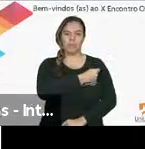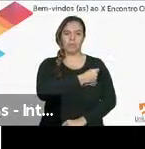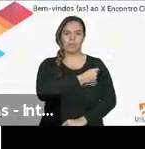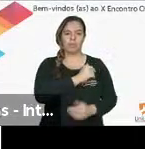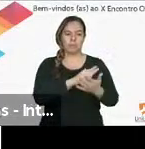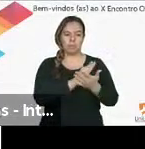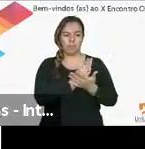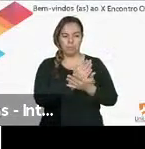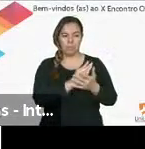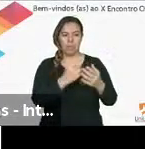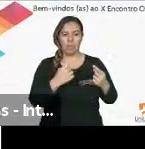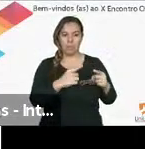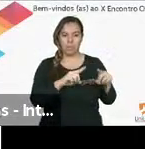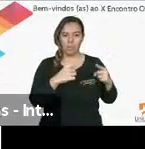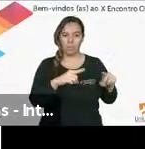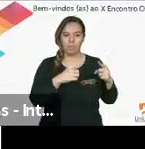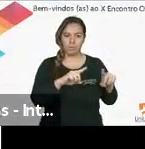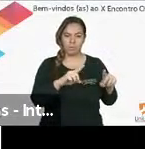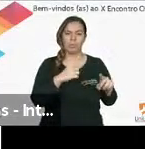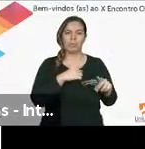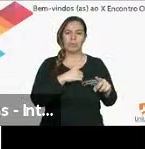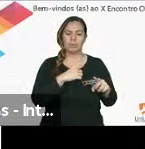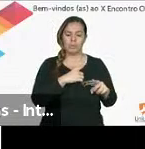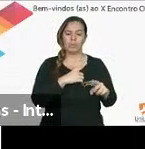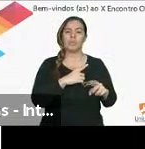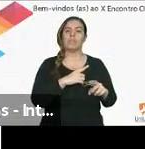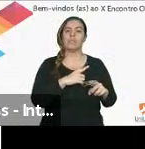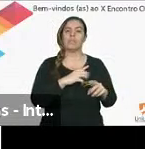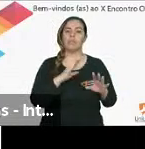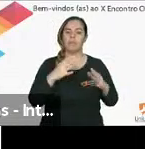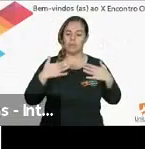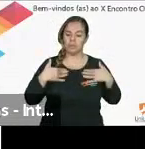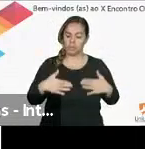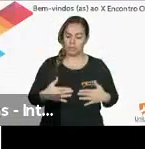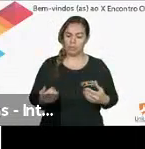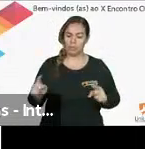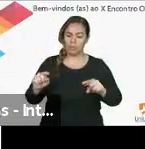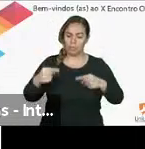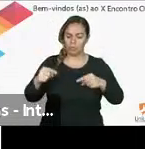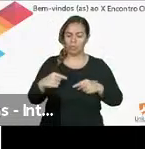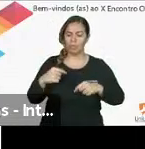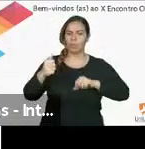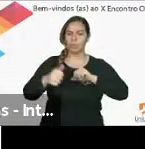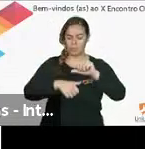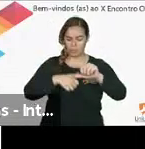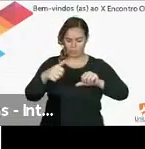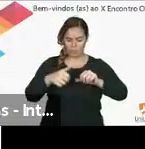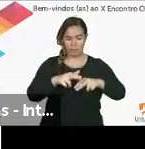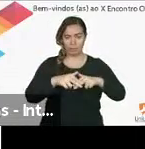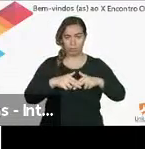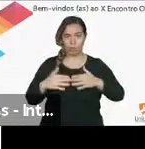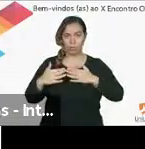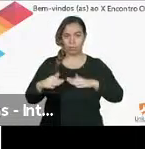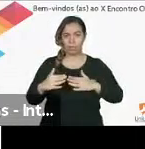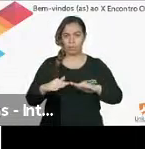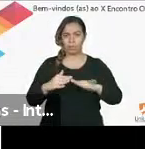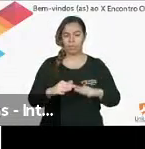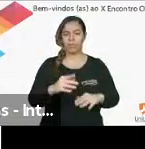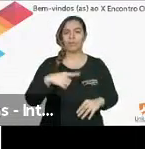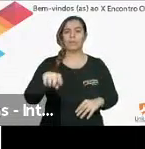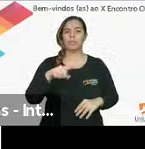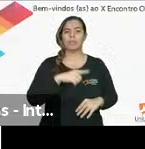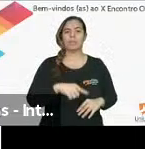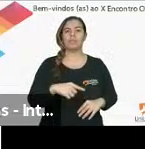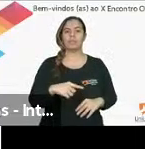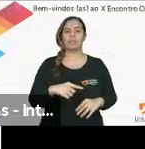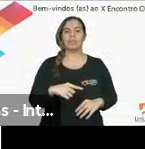perturba essa construção e o corpo faz mudanças que são compensatórias e a gente colhe